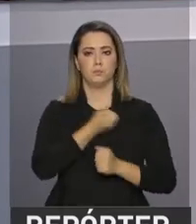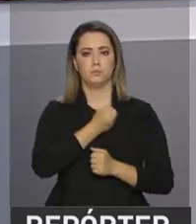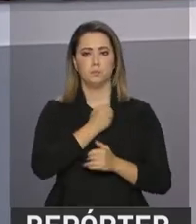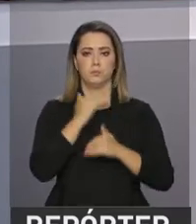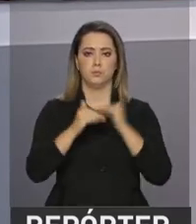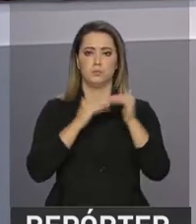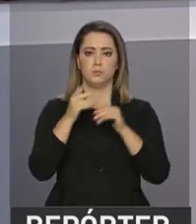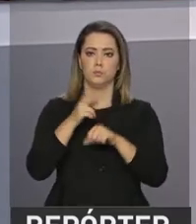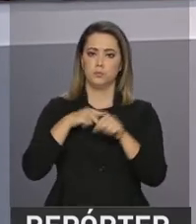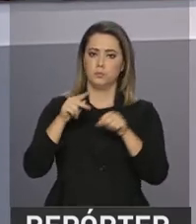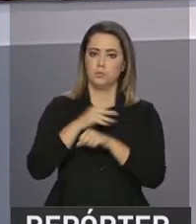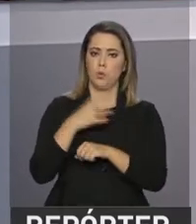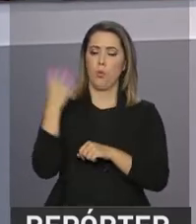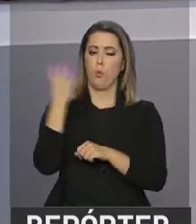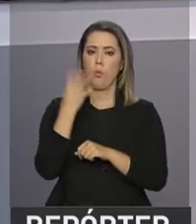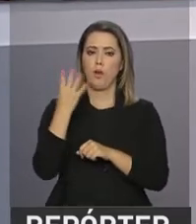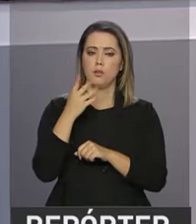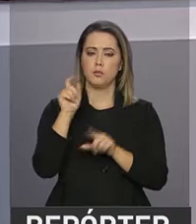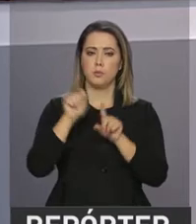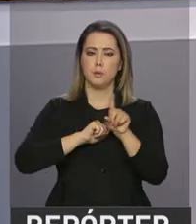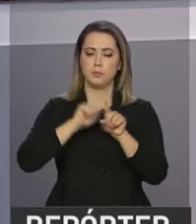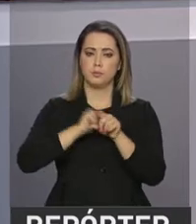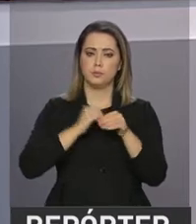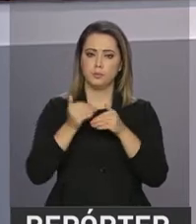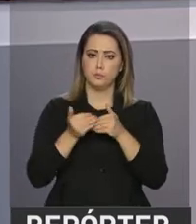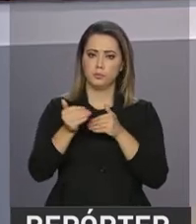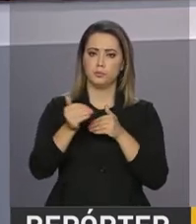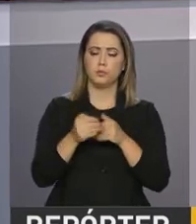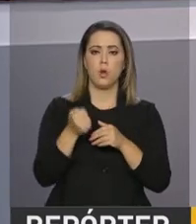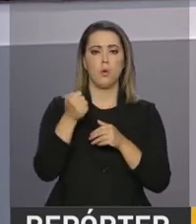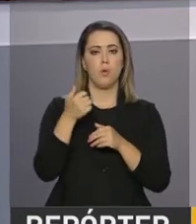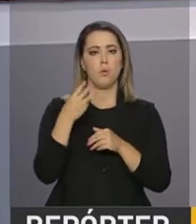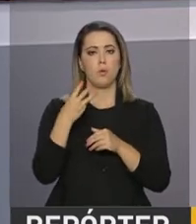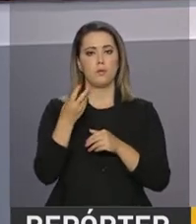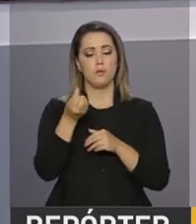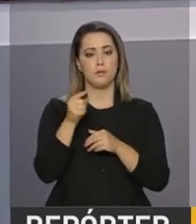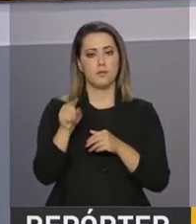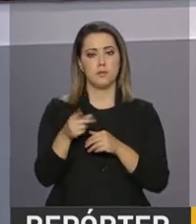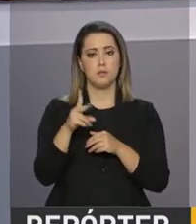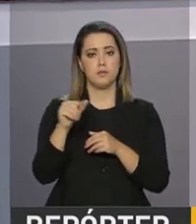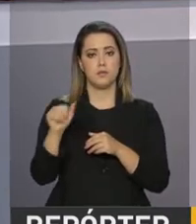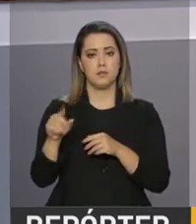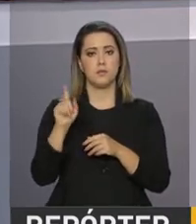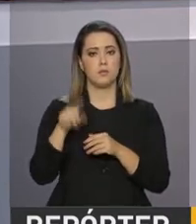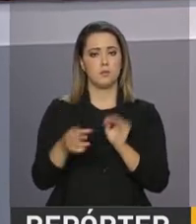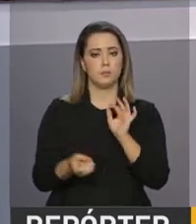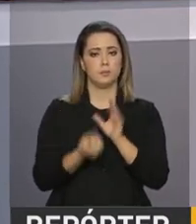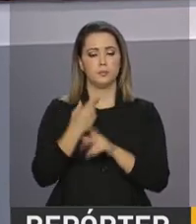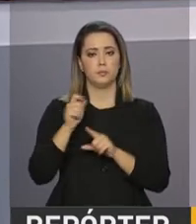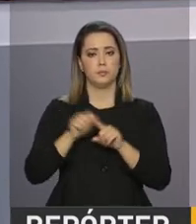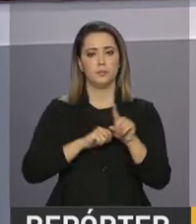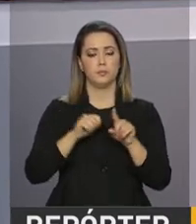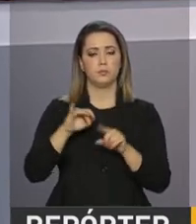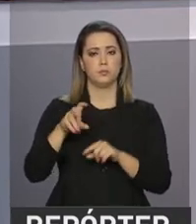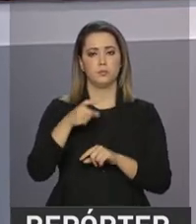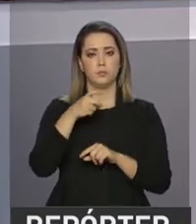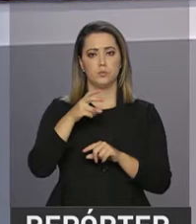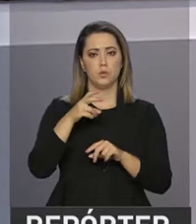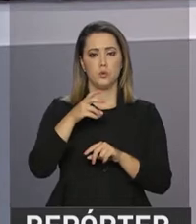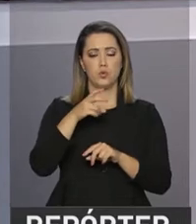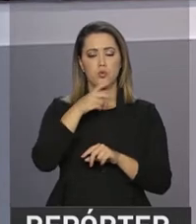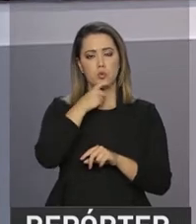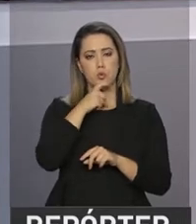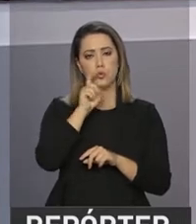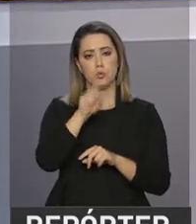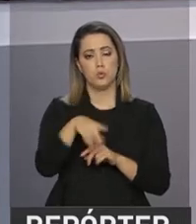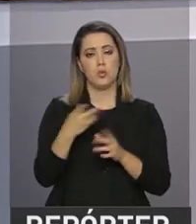de empregos no país pelo quarto mês consecutivo quase 36 mil vagas foram criadas no mês de julho com destaque